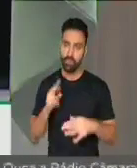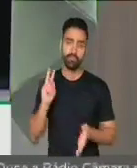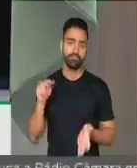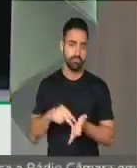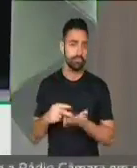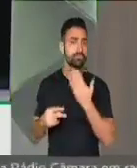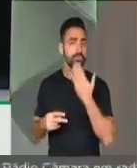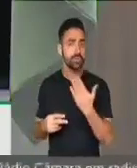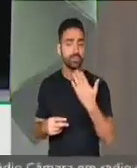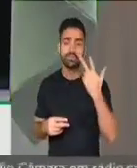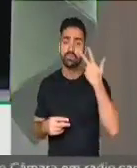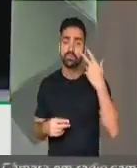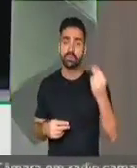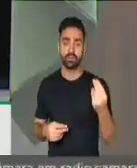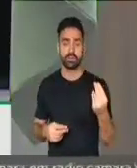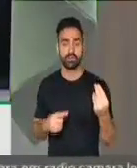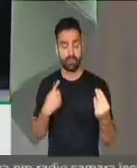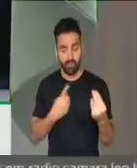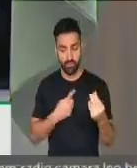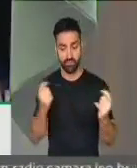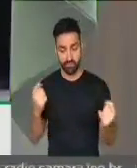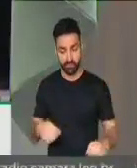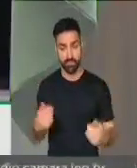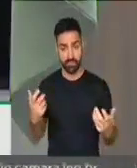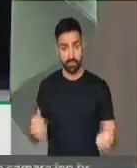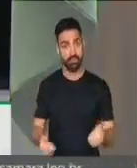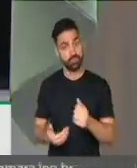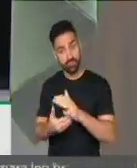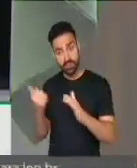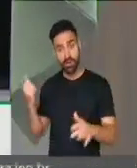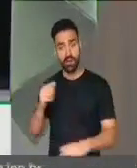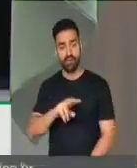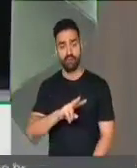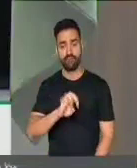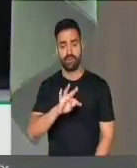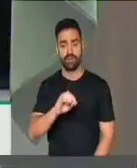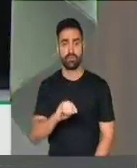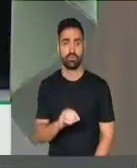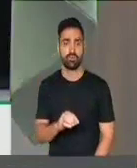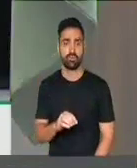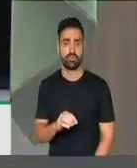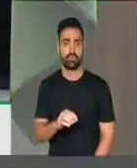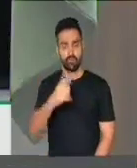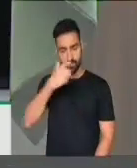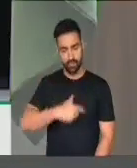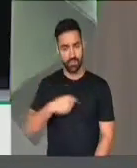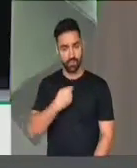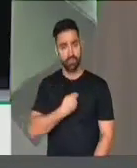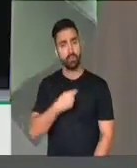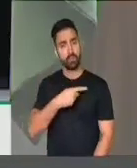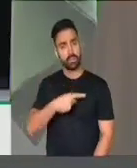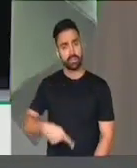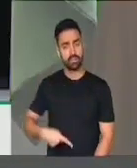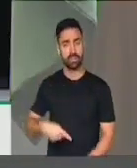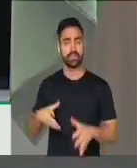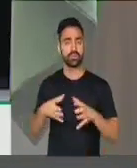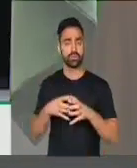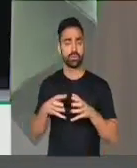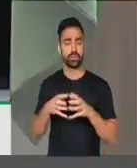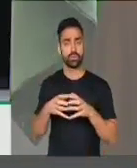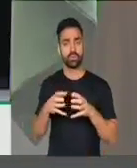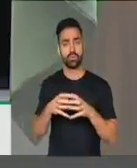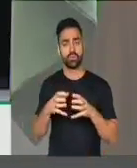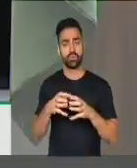pra que possamos derrubar que este evento e eu como presidente da de uma frente parlamentar